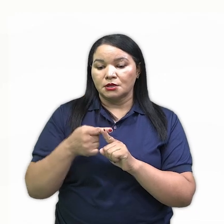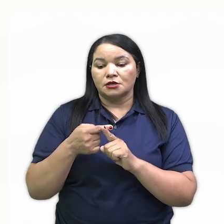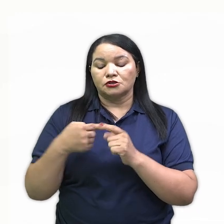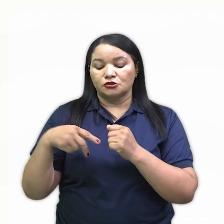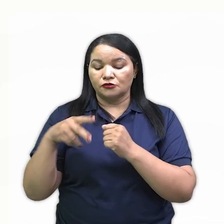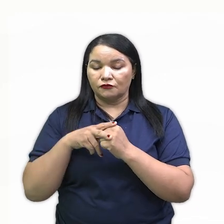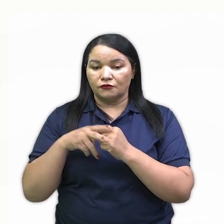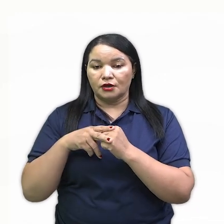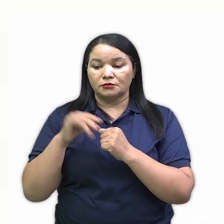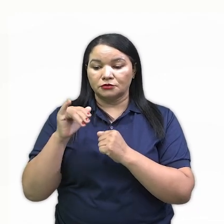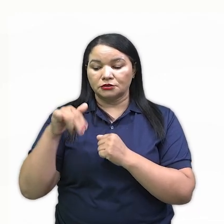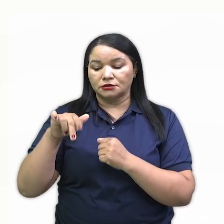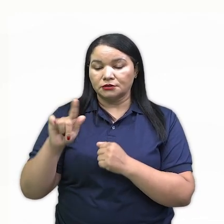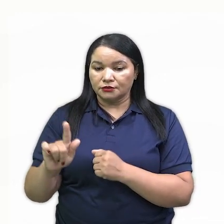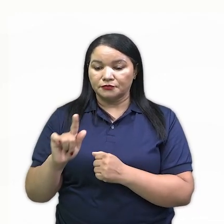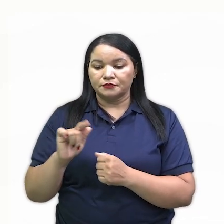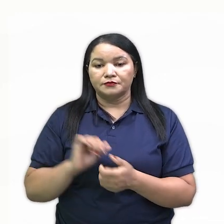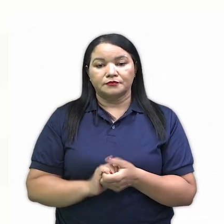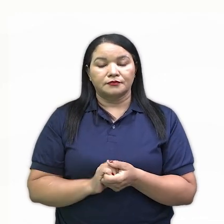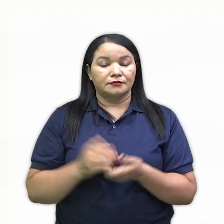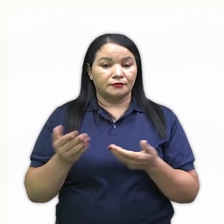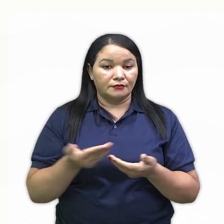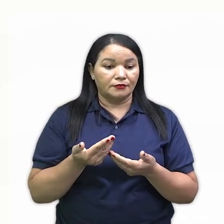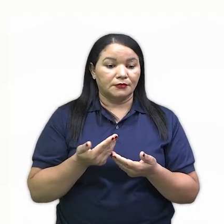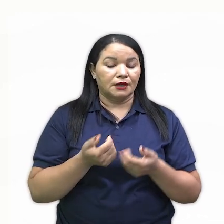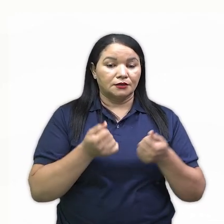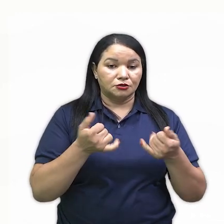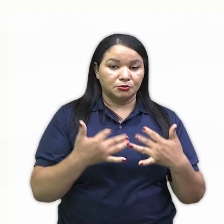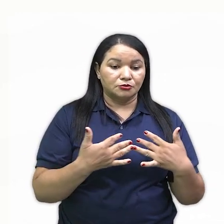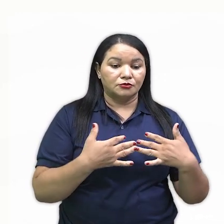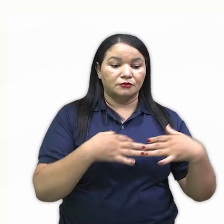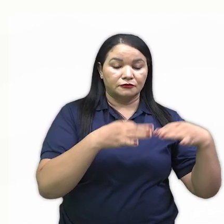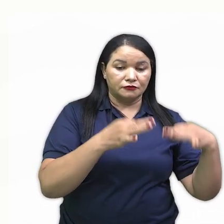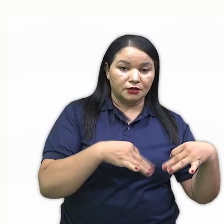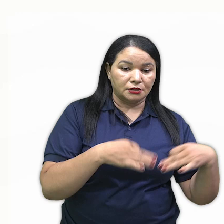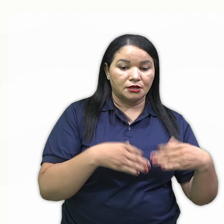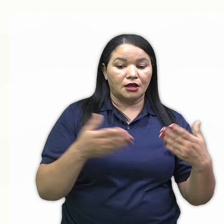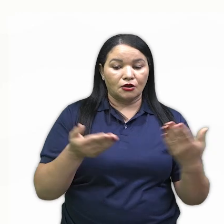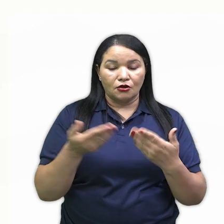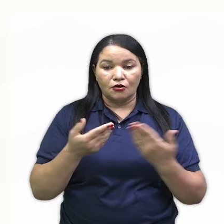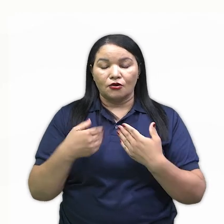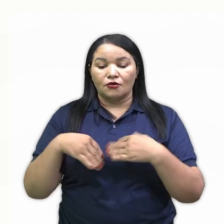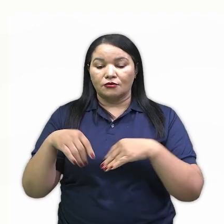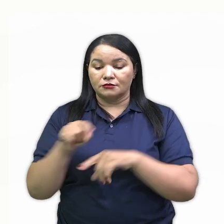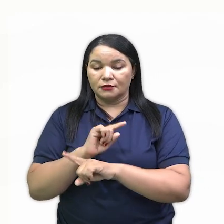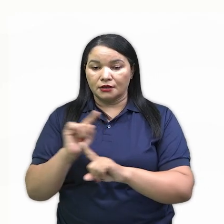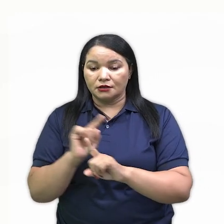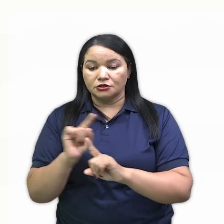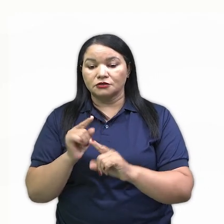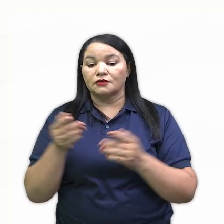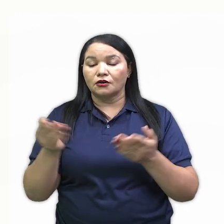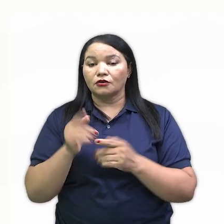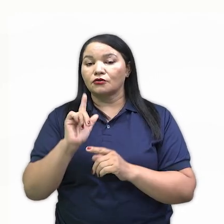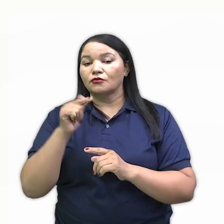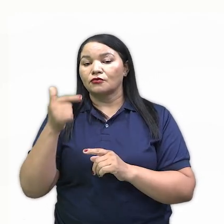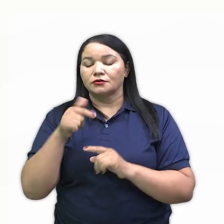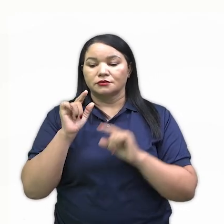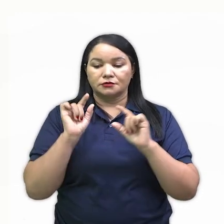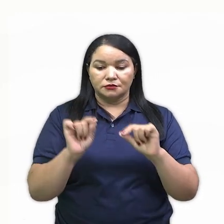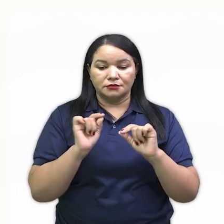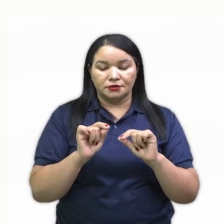ing, ok? Já vimos da forma afirmativa, da forma agora negativa, mas tem a